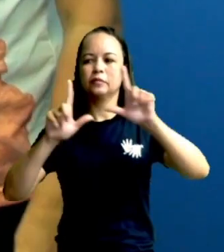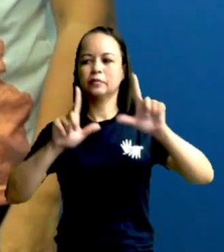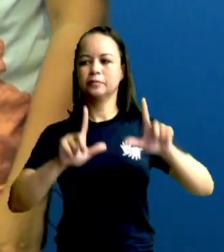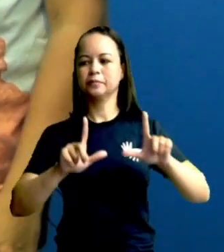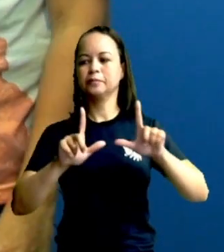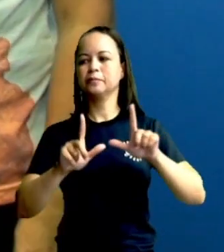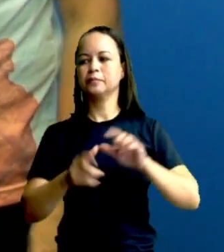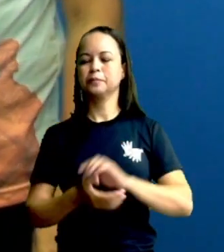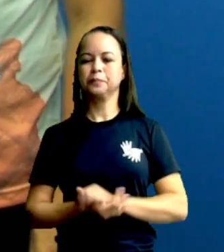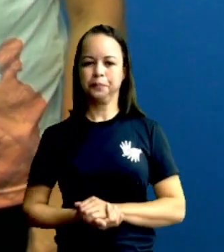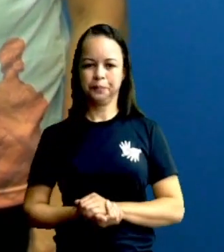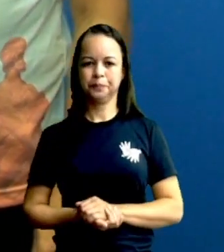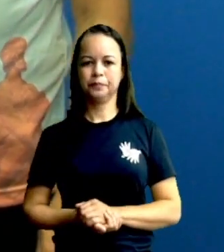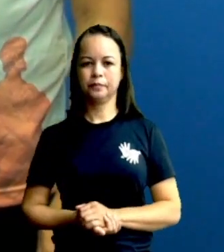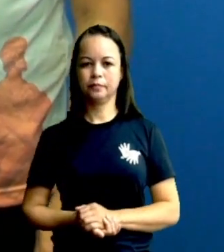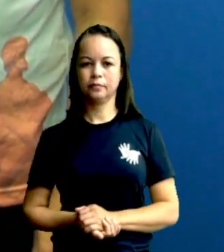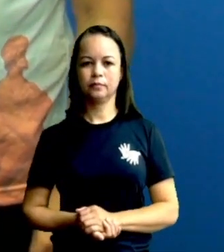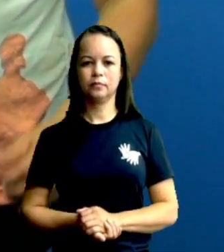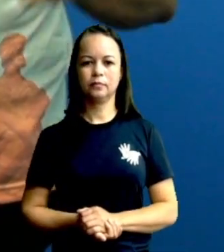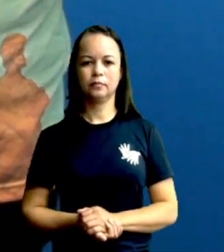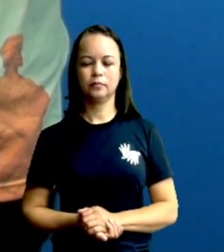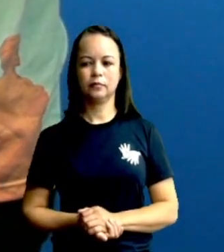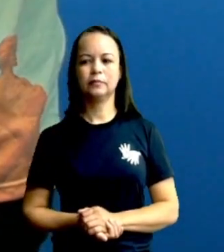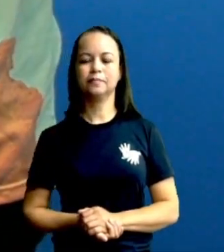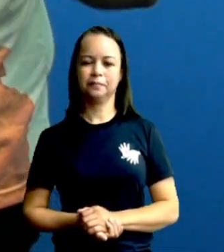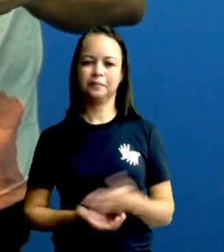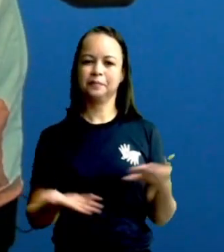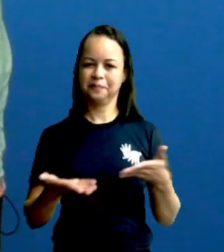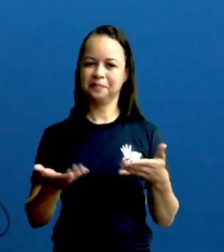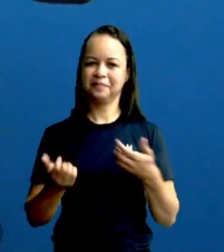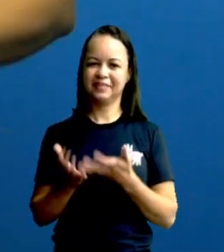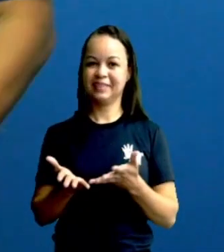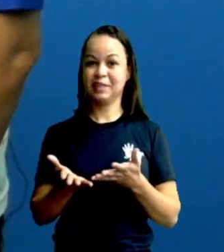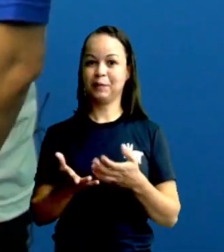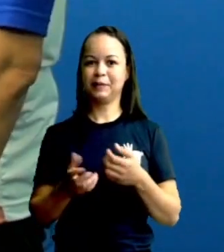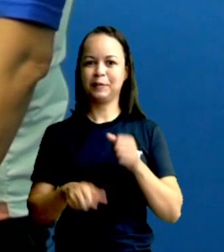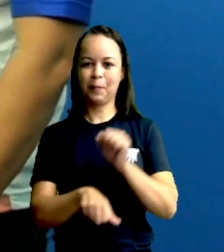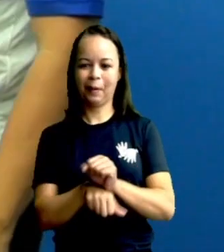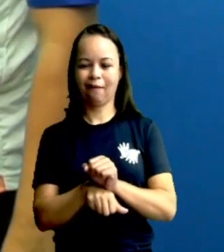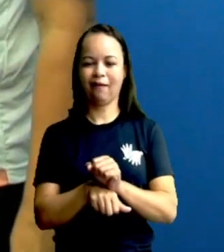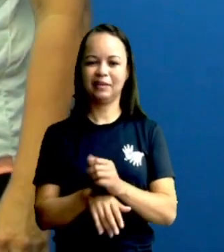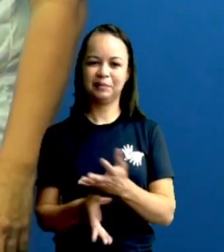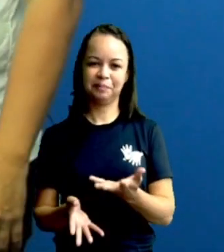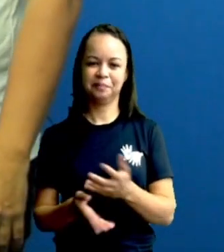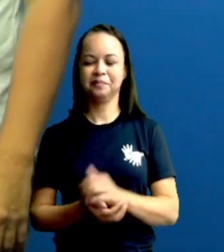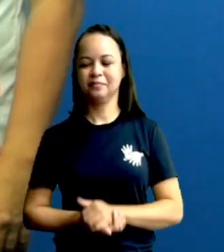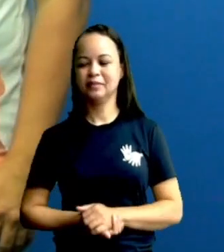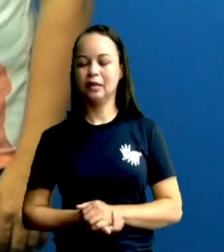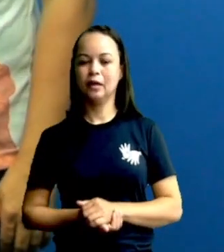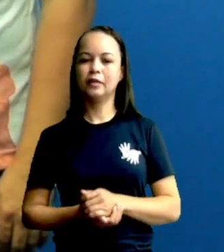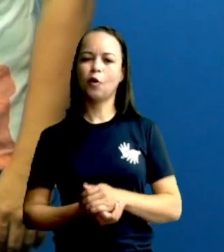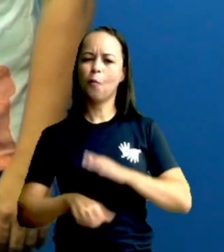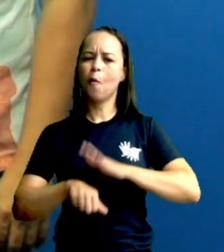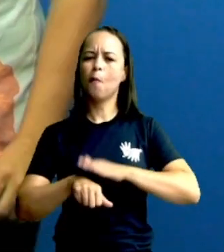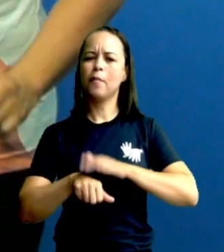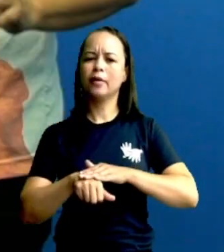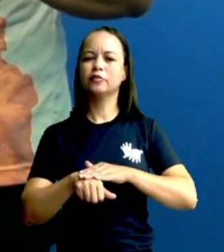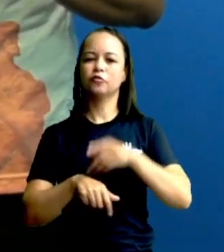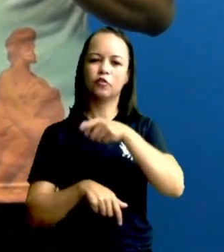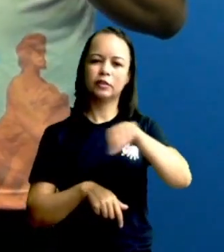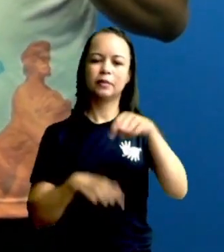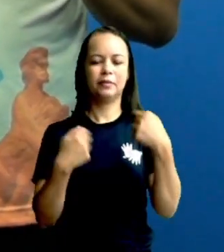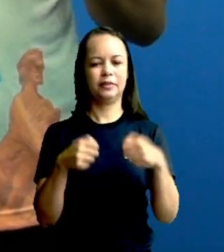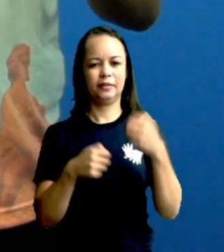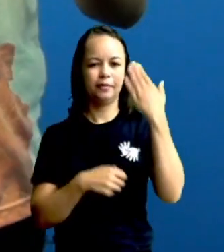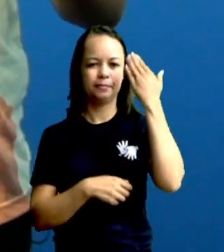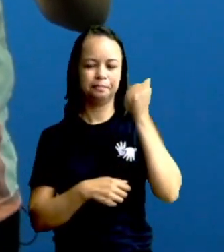nosso próximo slide. Acho que agora sim, você tinha dado uma travadinha. Que é o momento que você precisa saber. Então